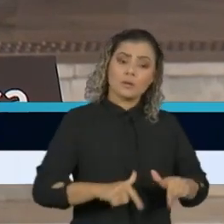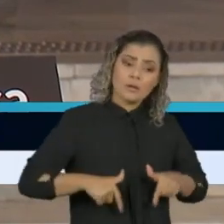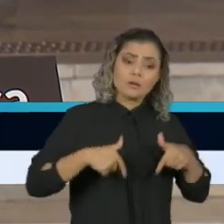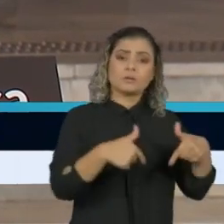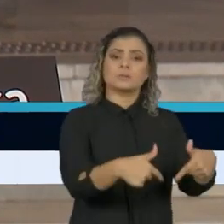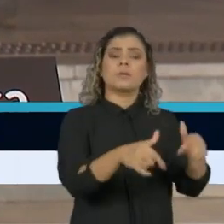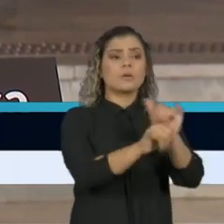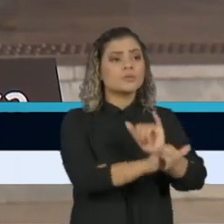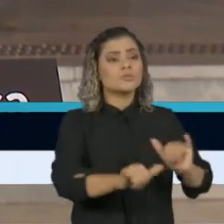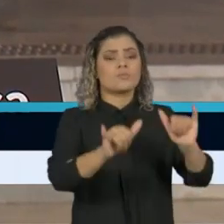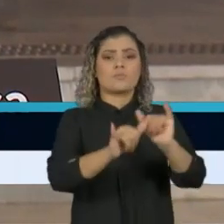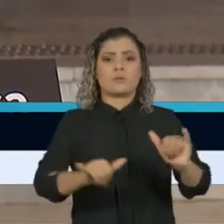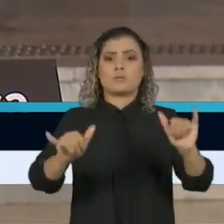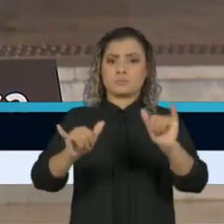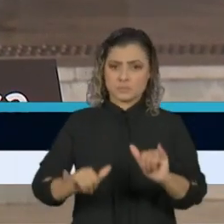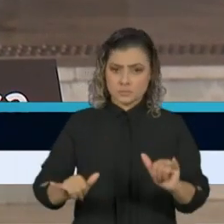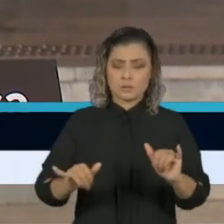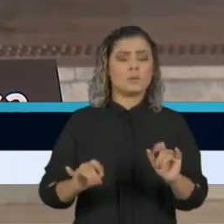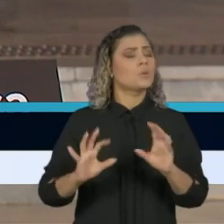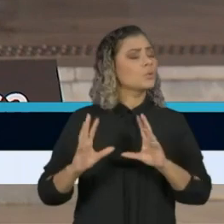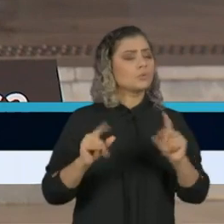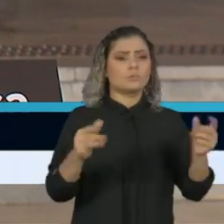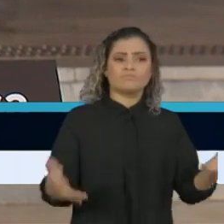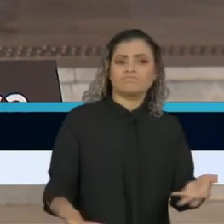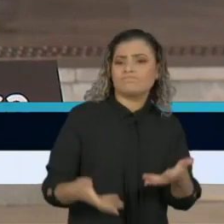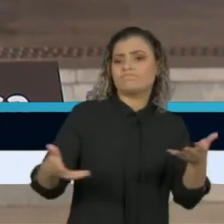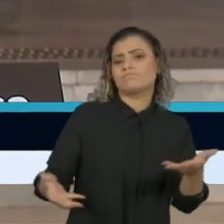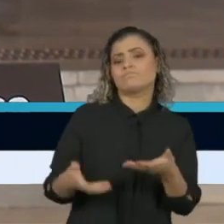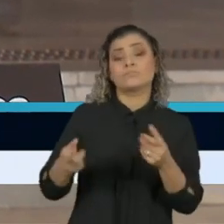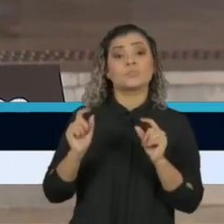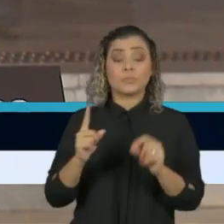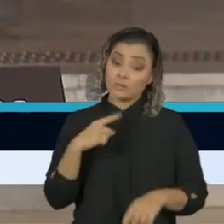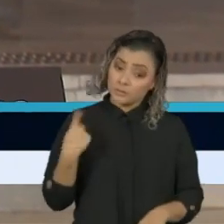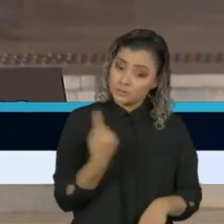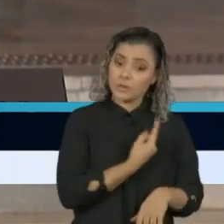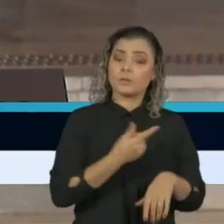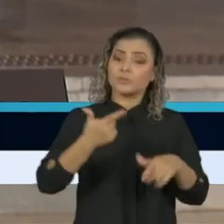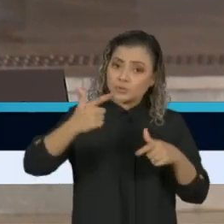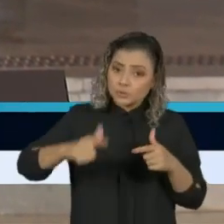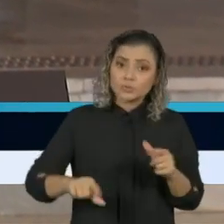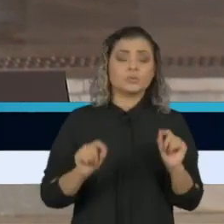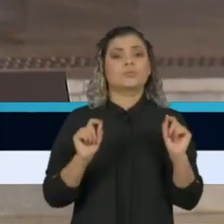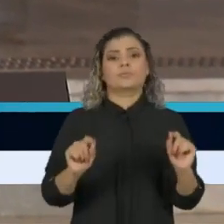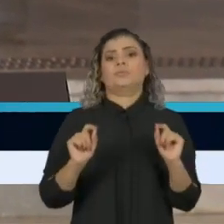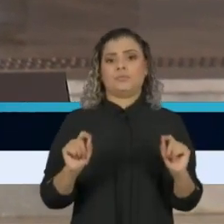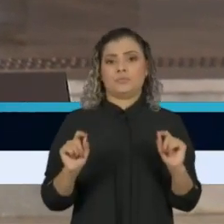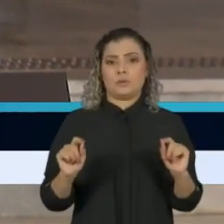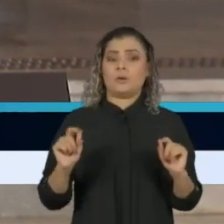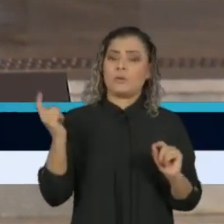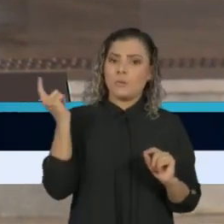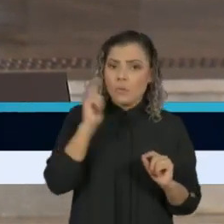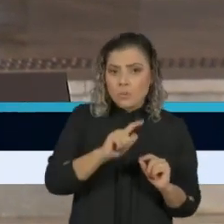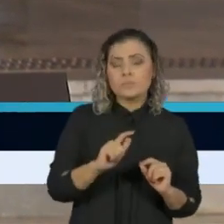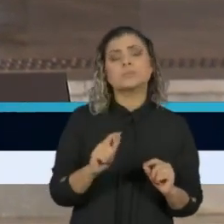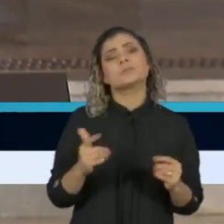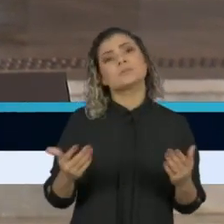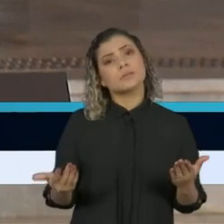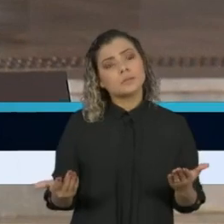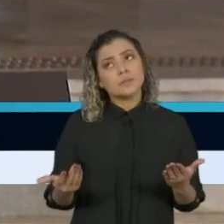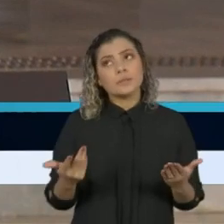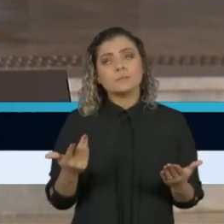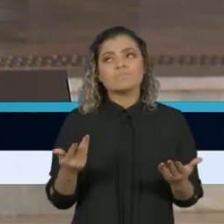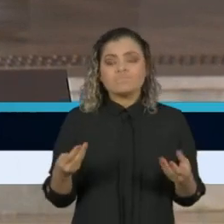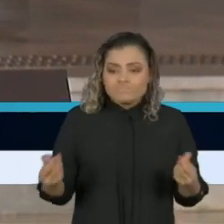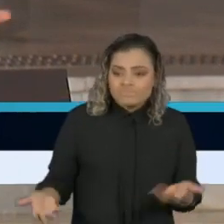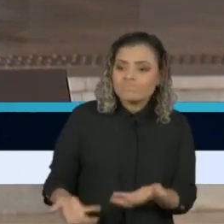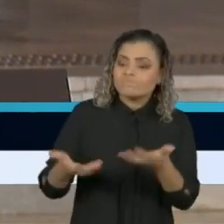uma campanha, né, toda uma estimulação para que a gente volte a ter um incremento,